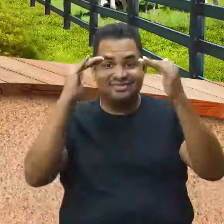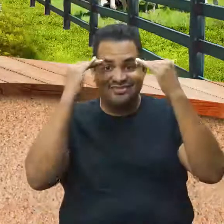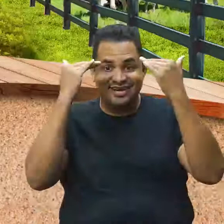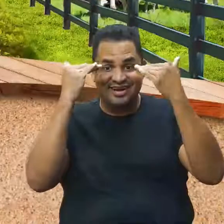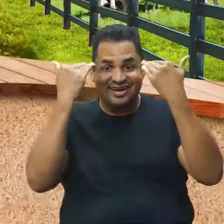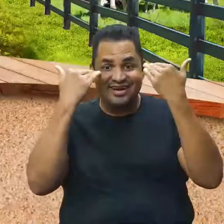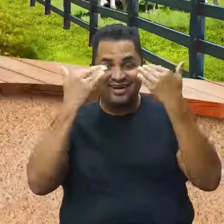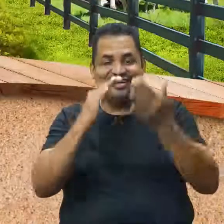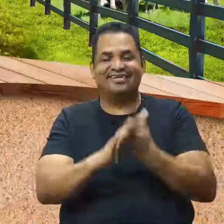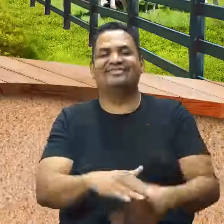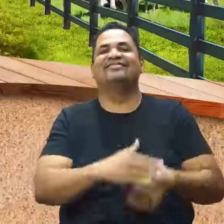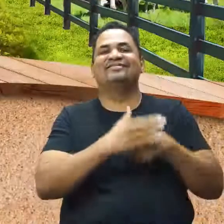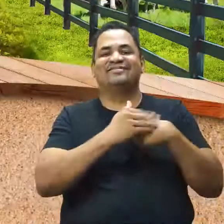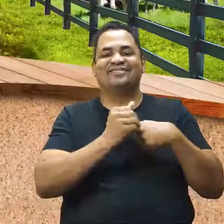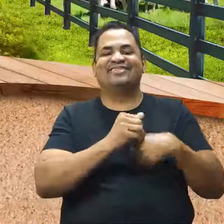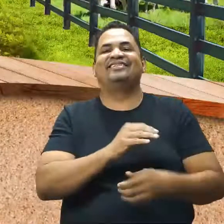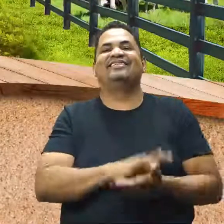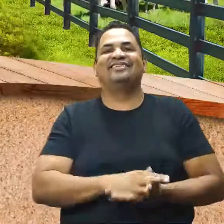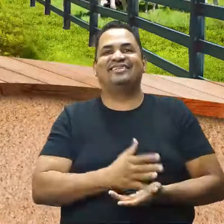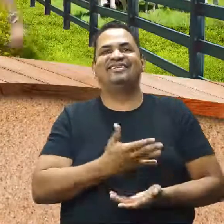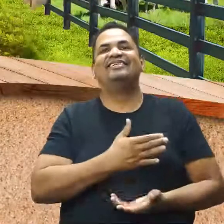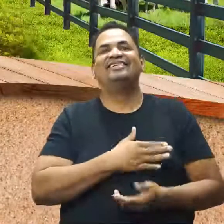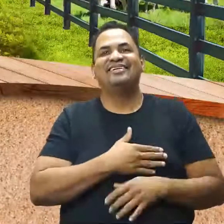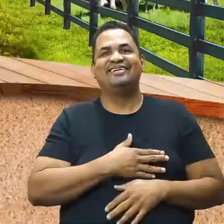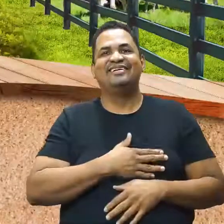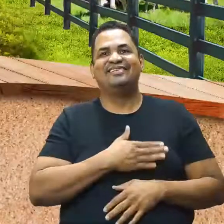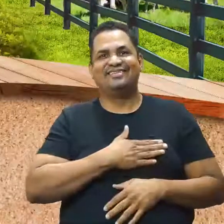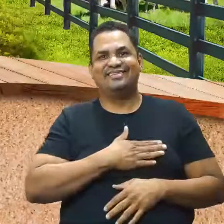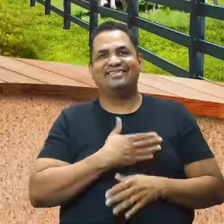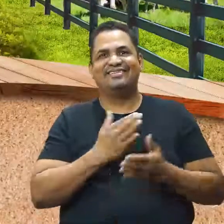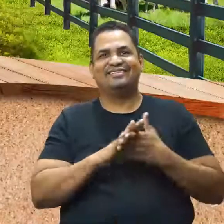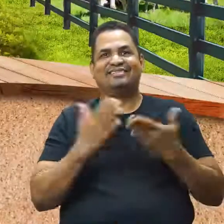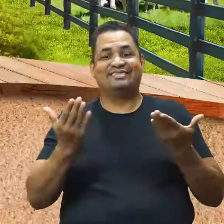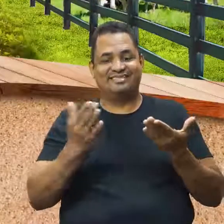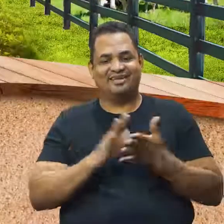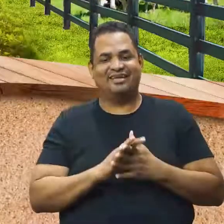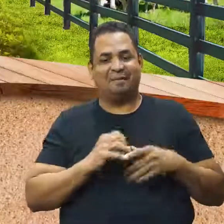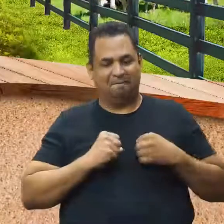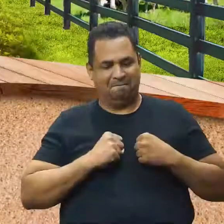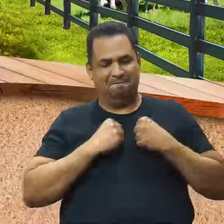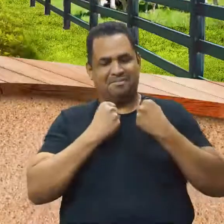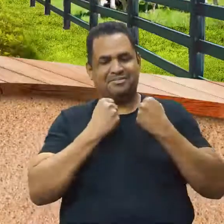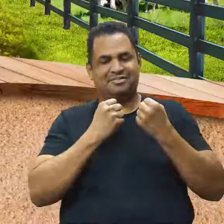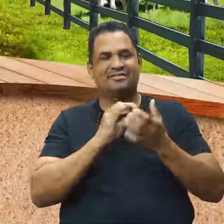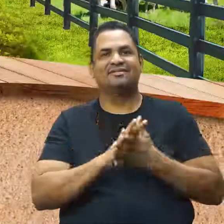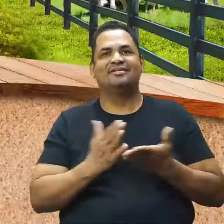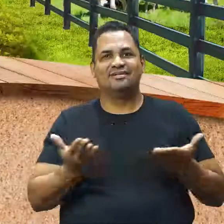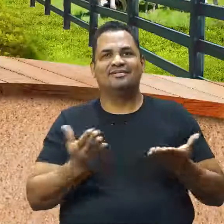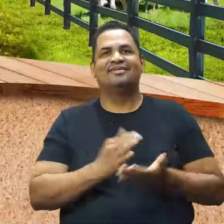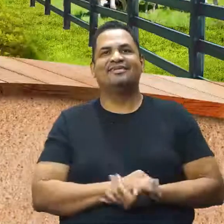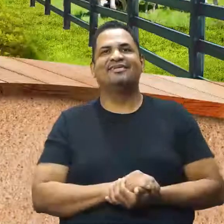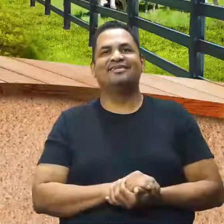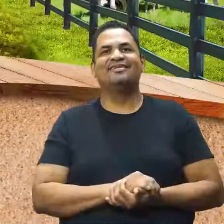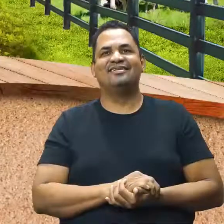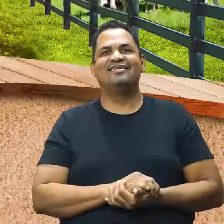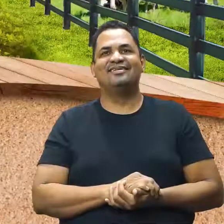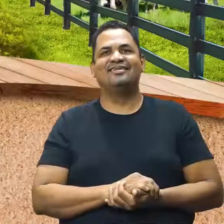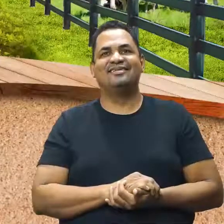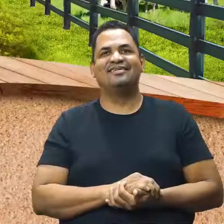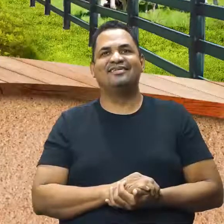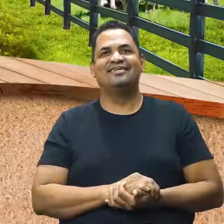meus queridos! Ah, tem uma vibração na mão, né, Samir?